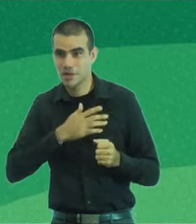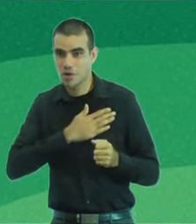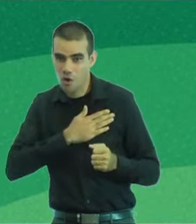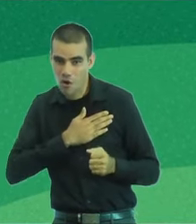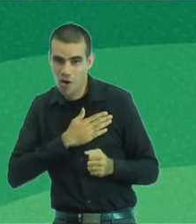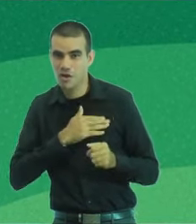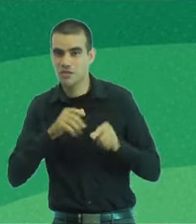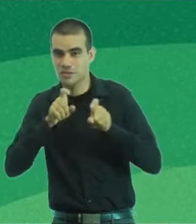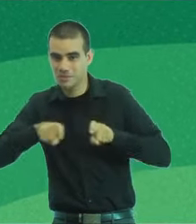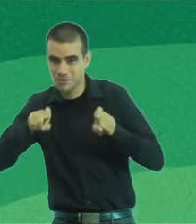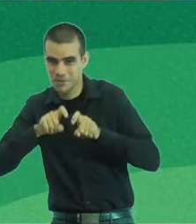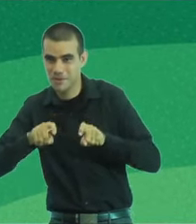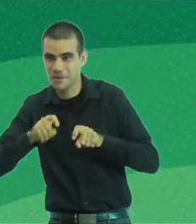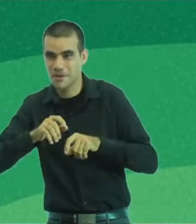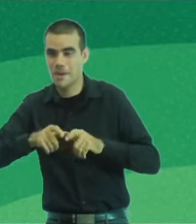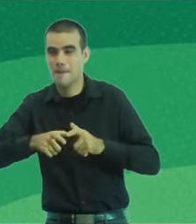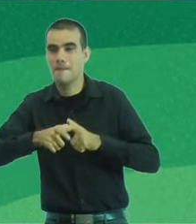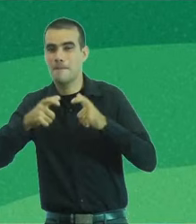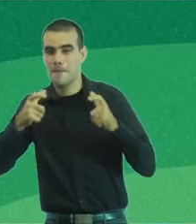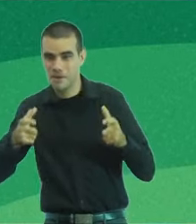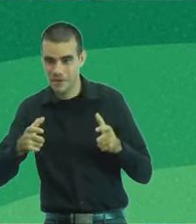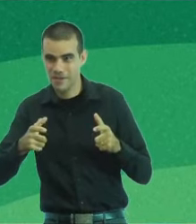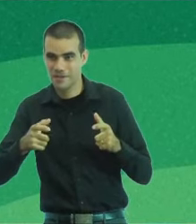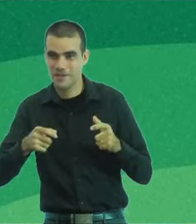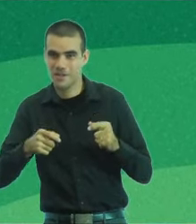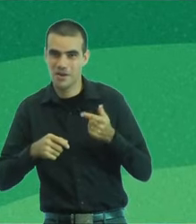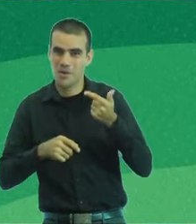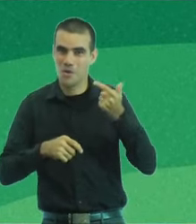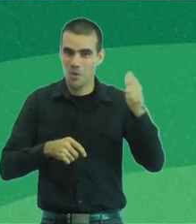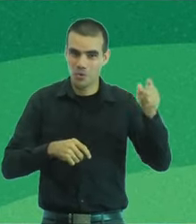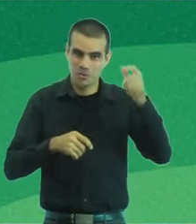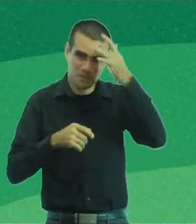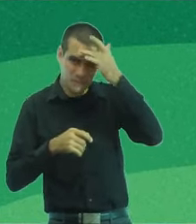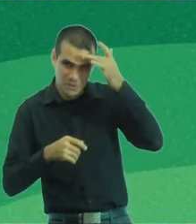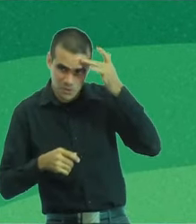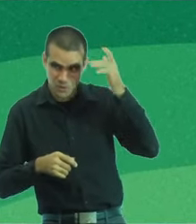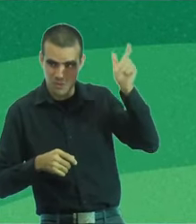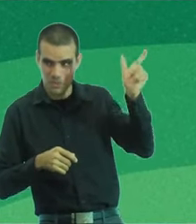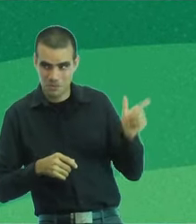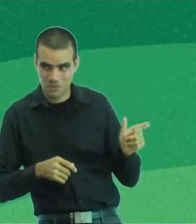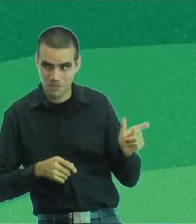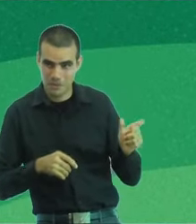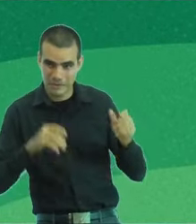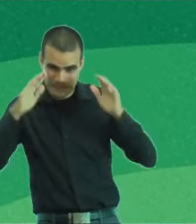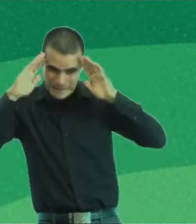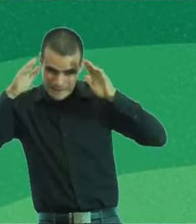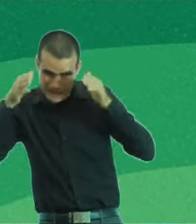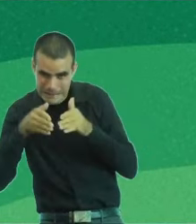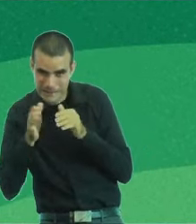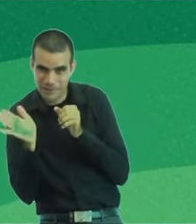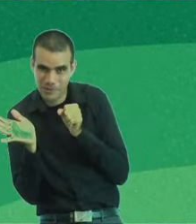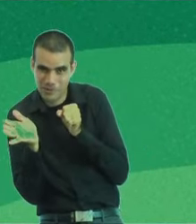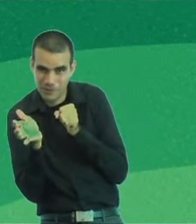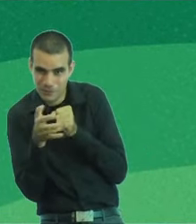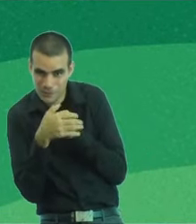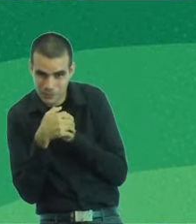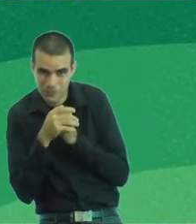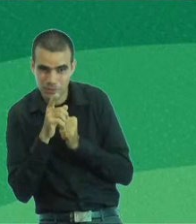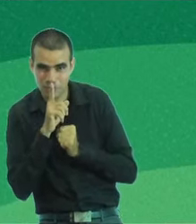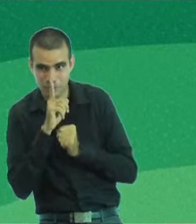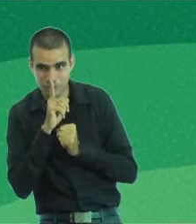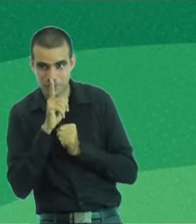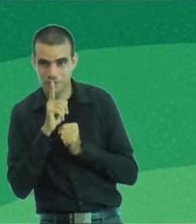computador da maioria das vezes é porque a gente nunca foi muito chegado nas pessoas ali no começo a gente quer se esconder e ficar de